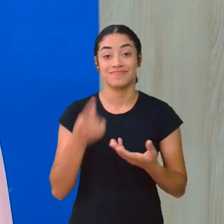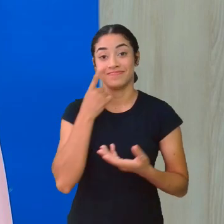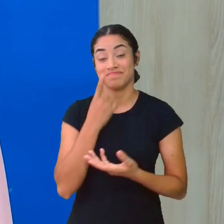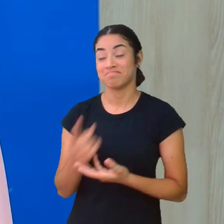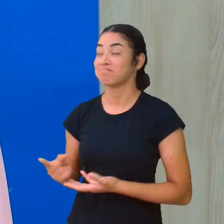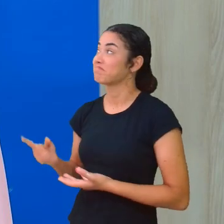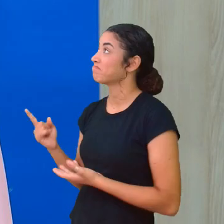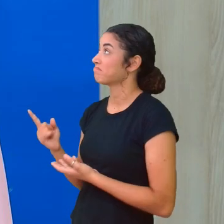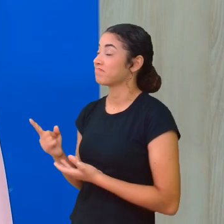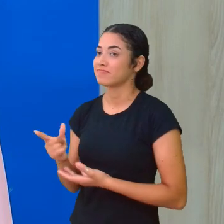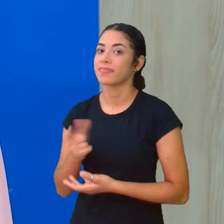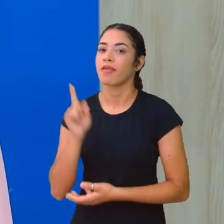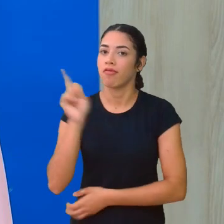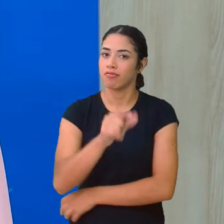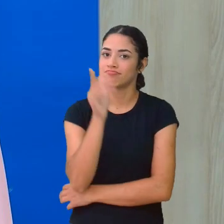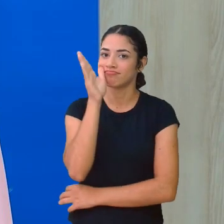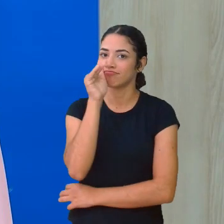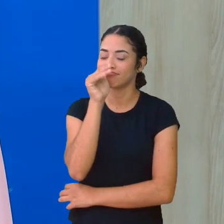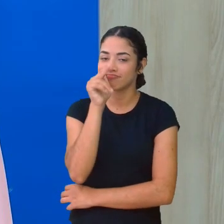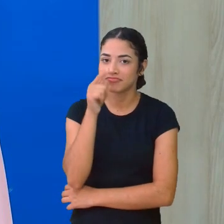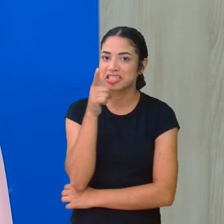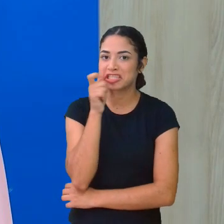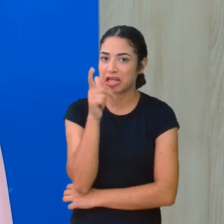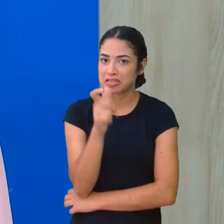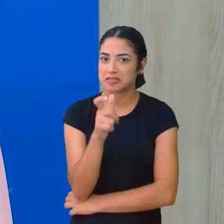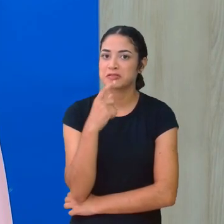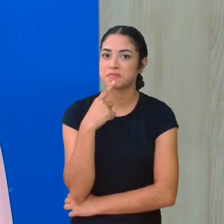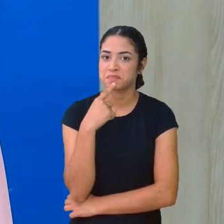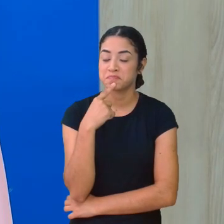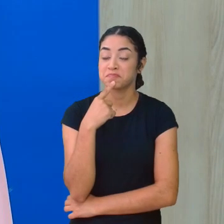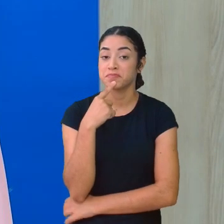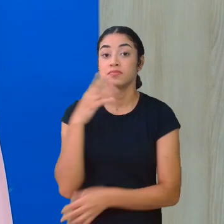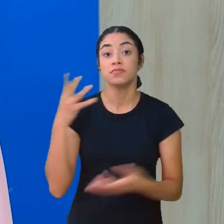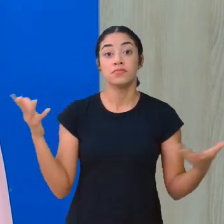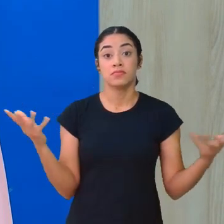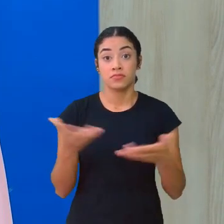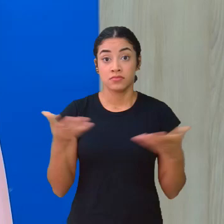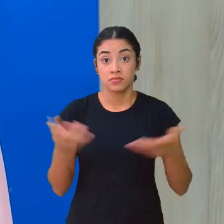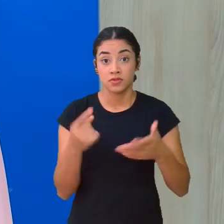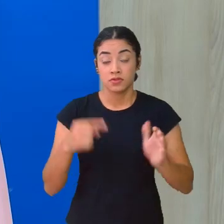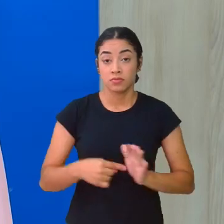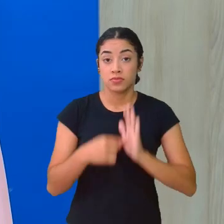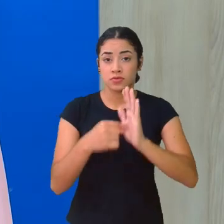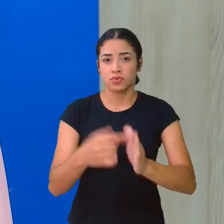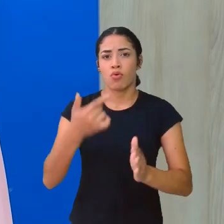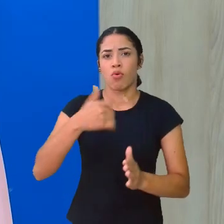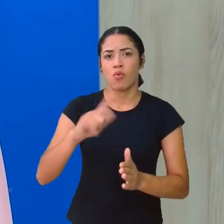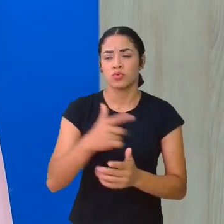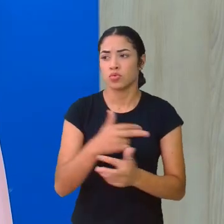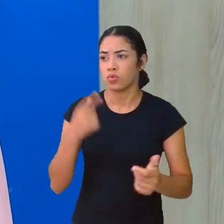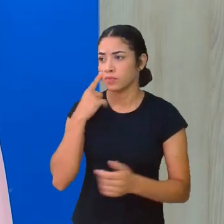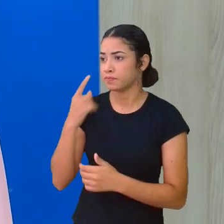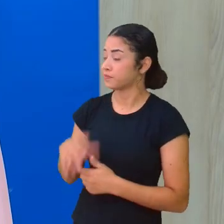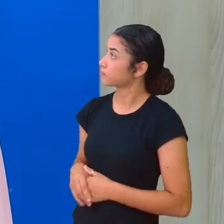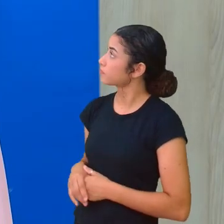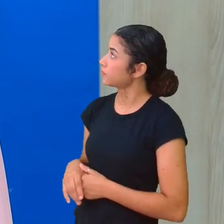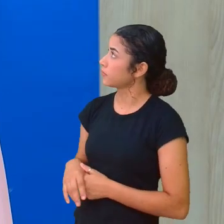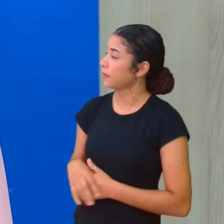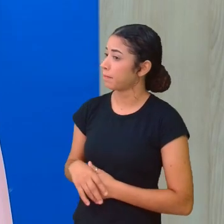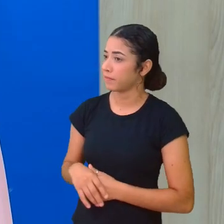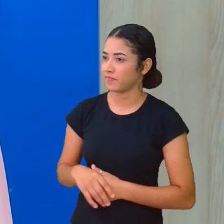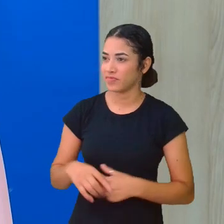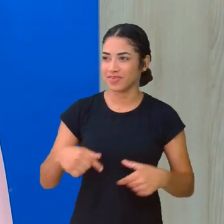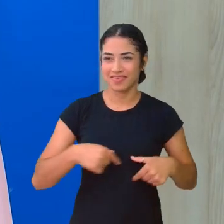a questão dessa curiosidade em relação ao nosso corpo. Já que eu estou no dorso, eu vou mostrar a vocês aqui, ó, como está arrumadinho